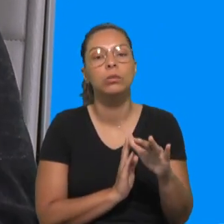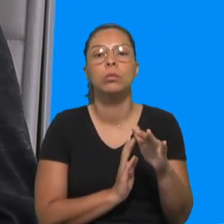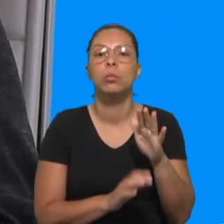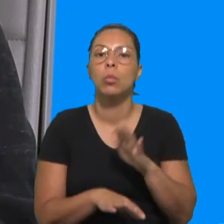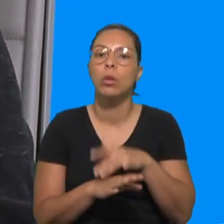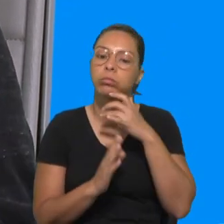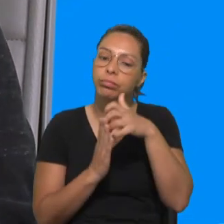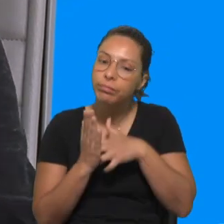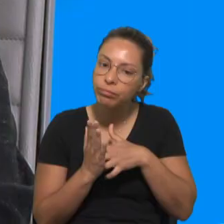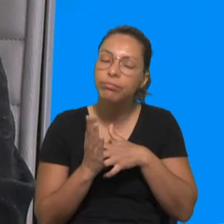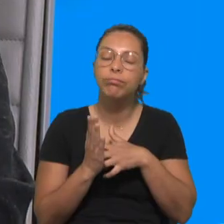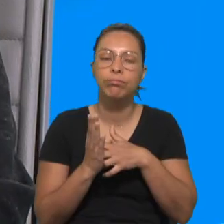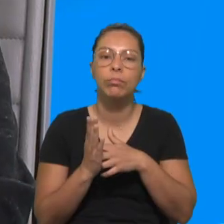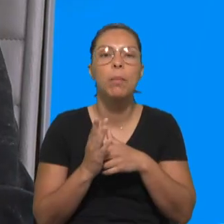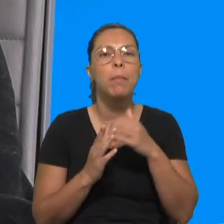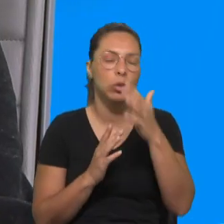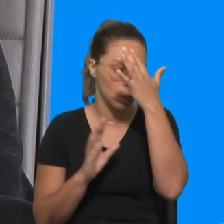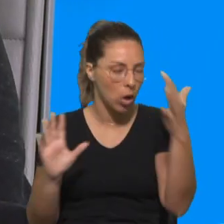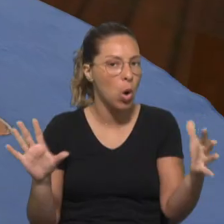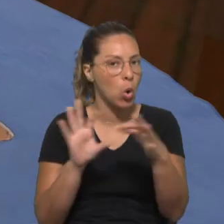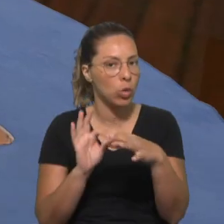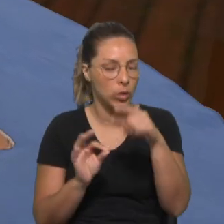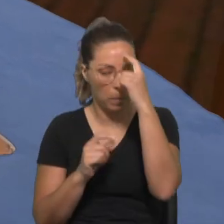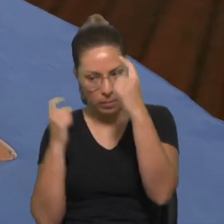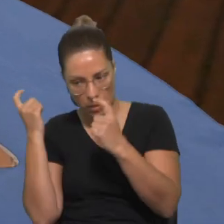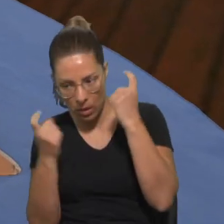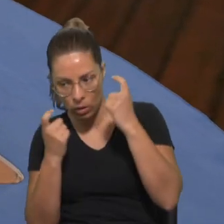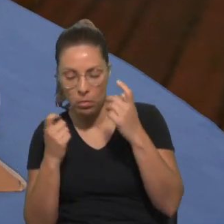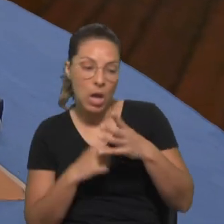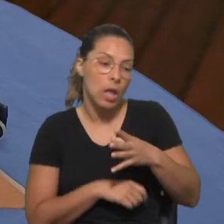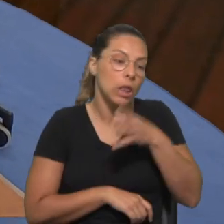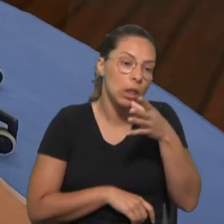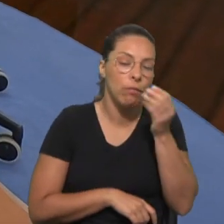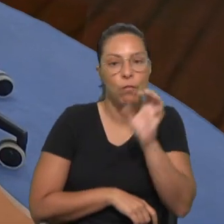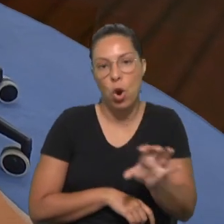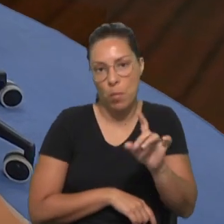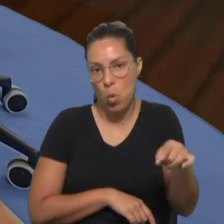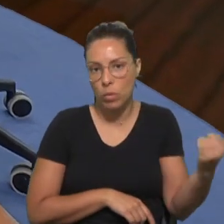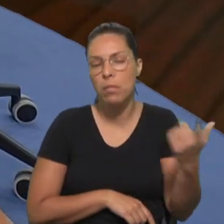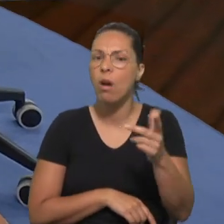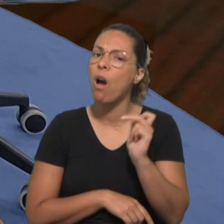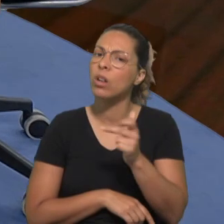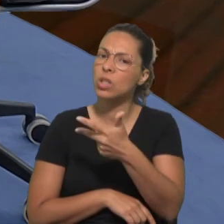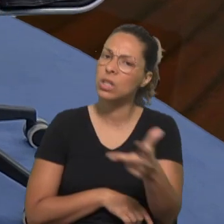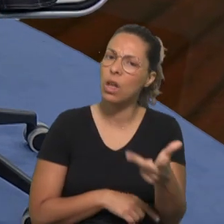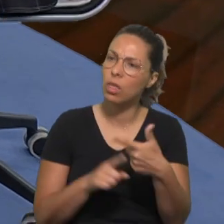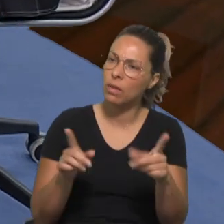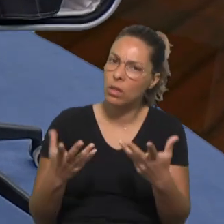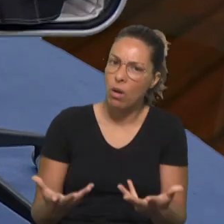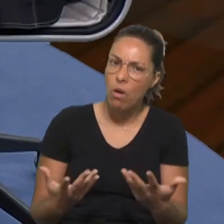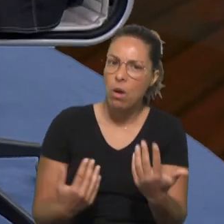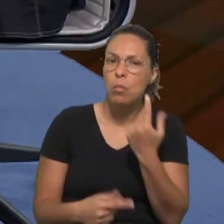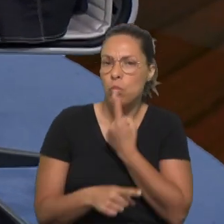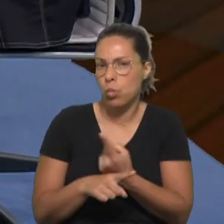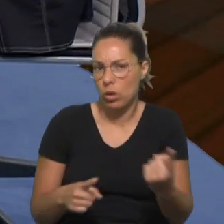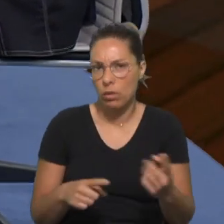Letícia. Há uma sintonia muito grande entre este pensar, claro, dito de outra maneira. E porquê? Com 100 anos de diferença, isso deve-se a quê?